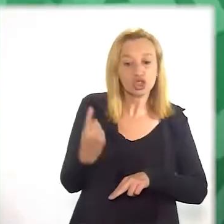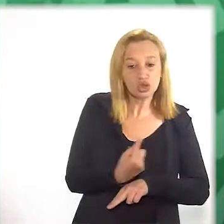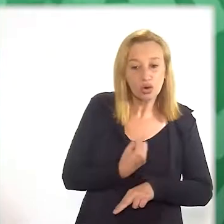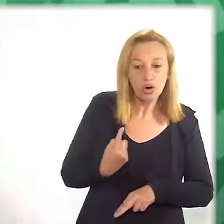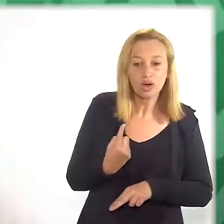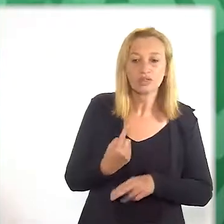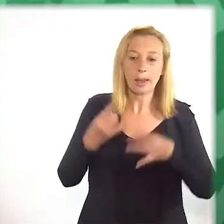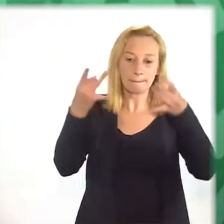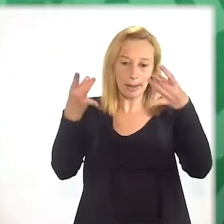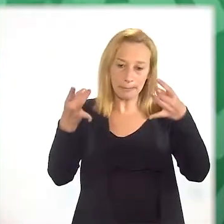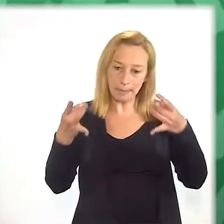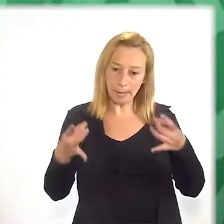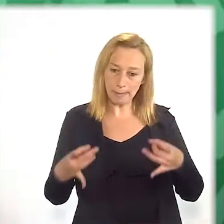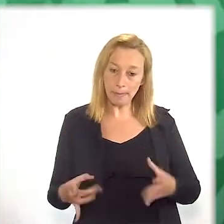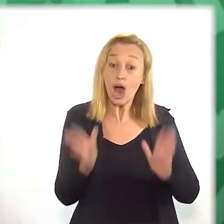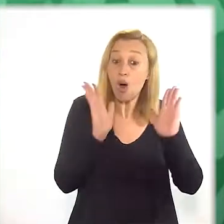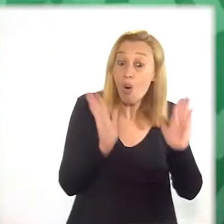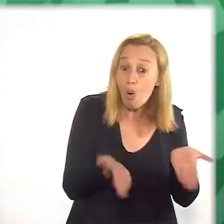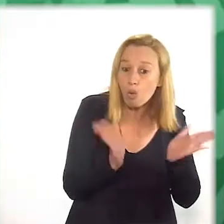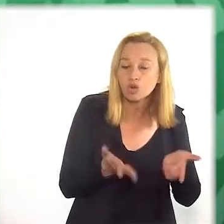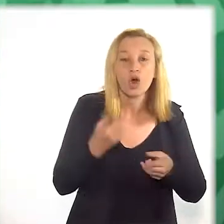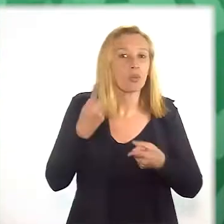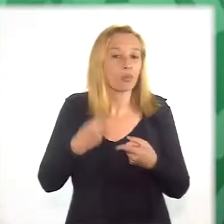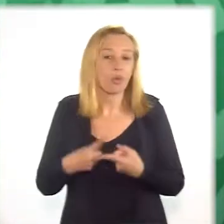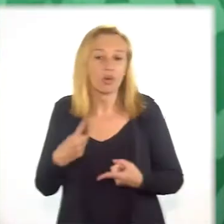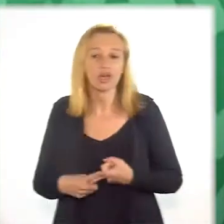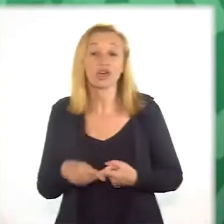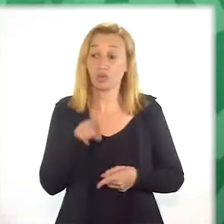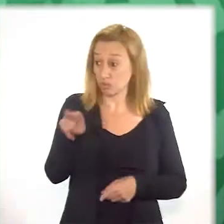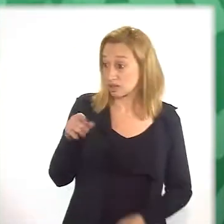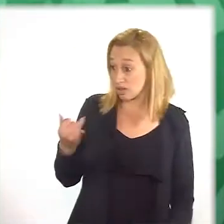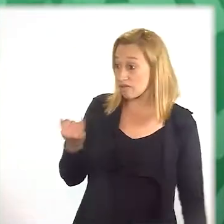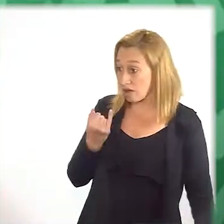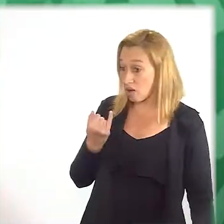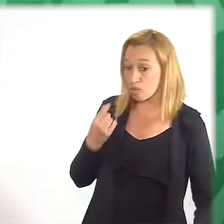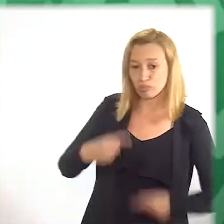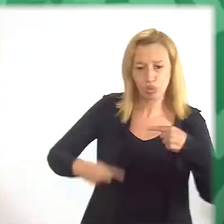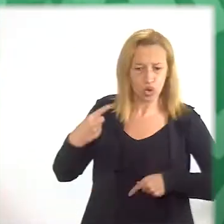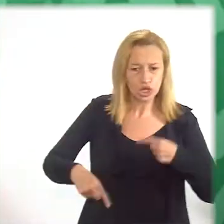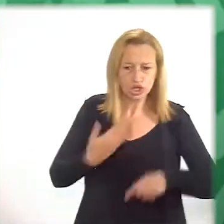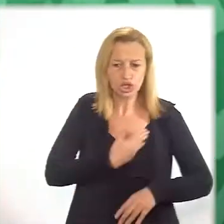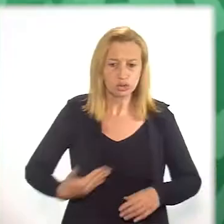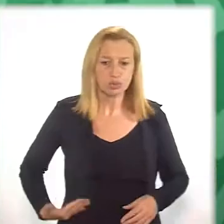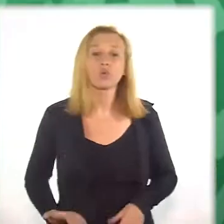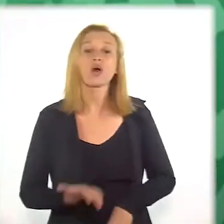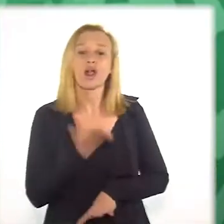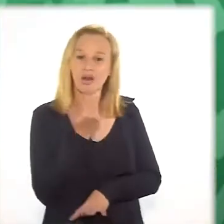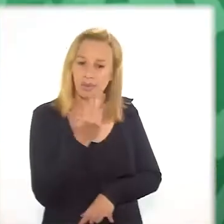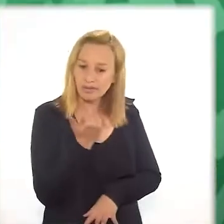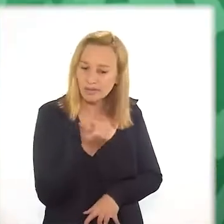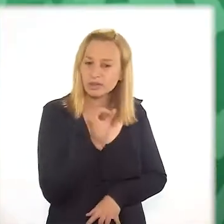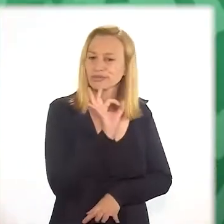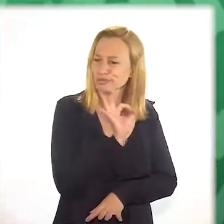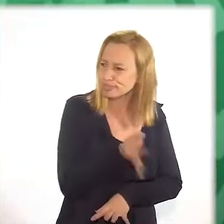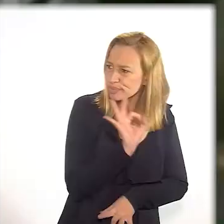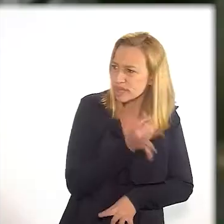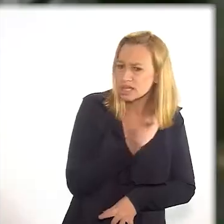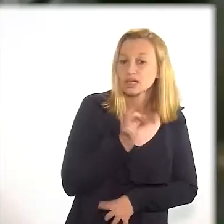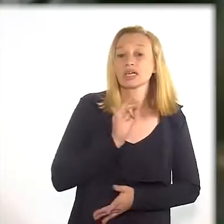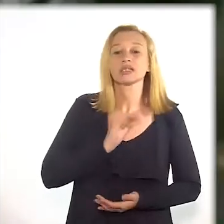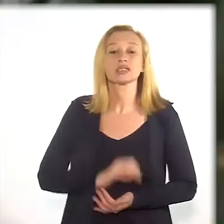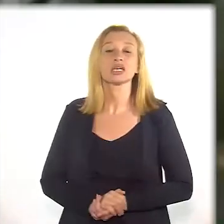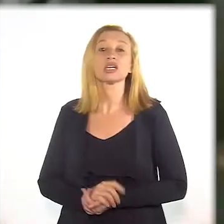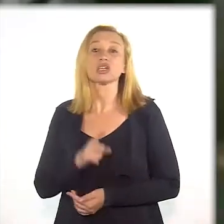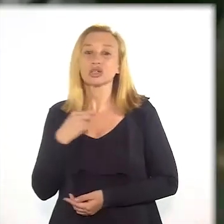vai destrinchar no programa de hoje, porque não é, como você falou, políticas públicas, a alimentação, obviamente,